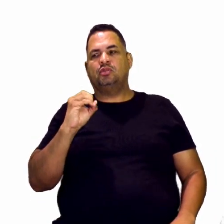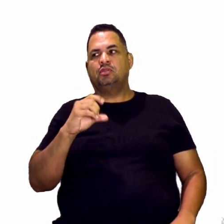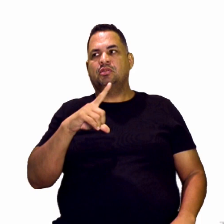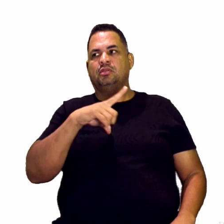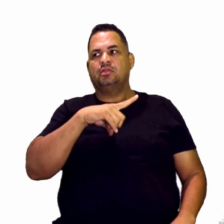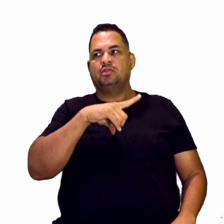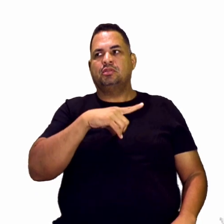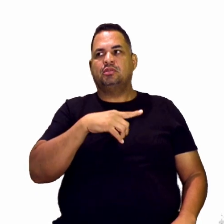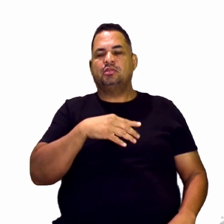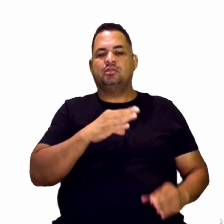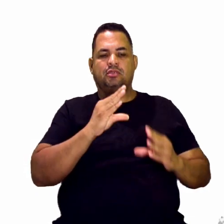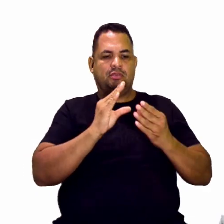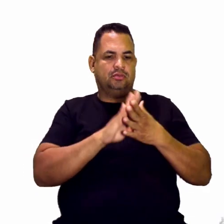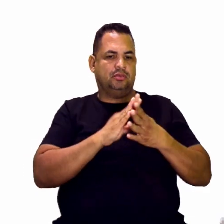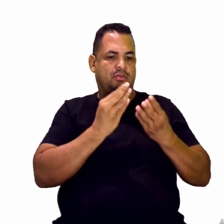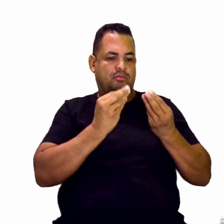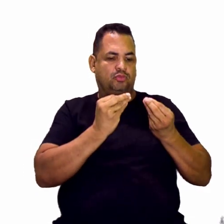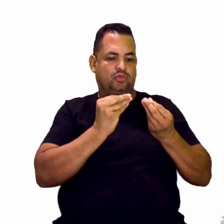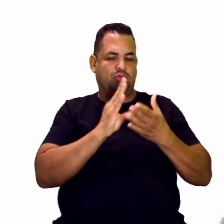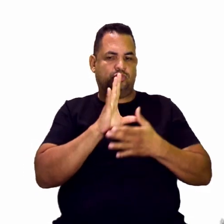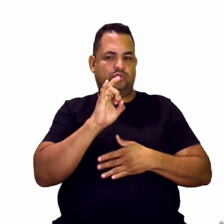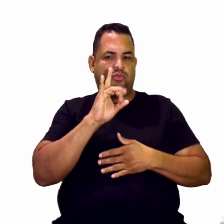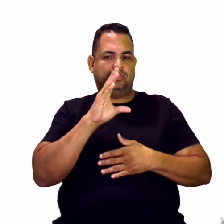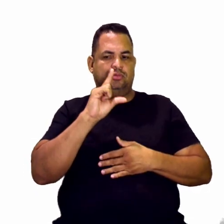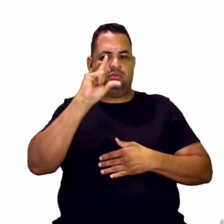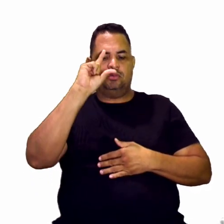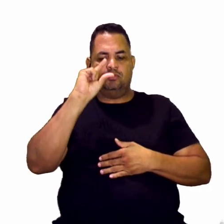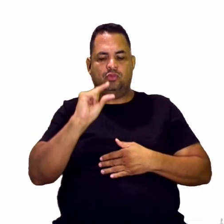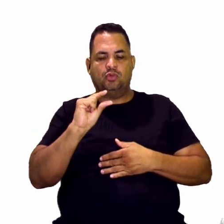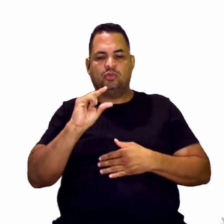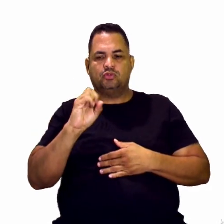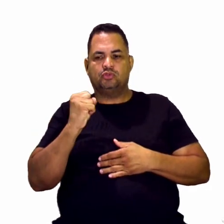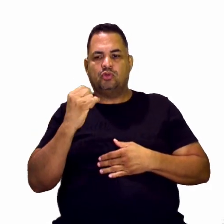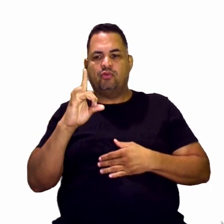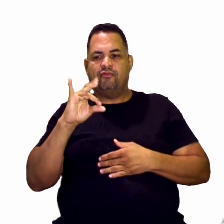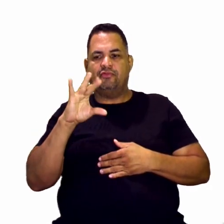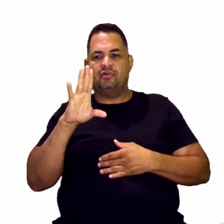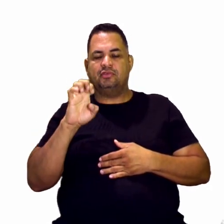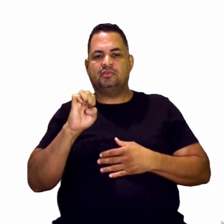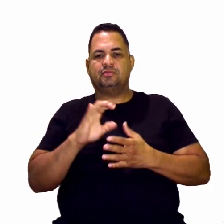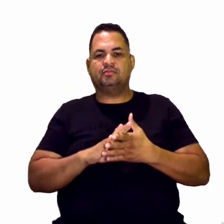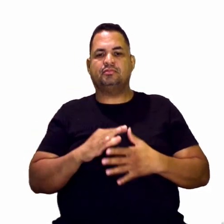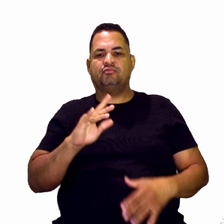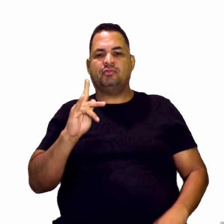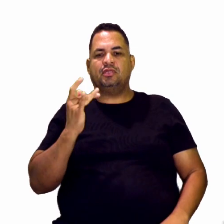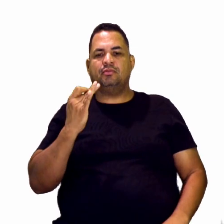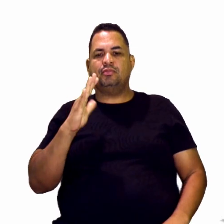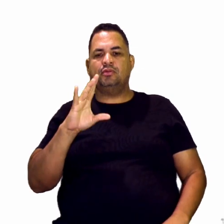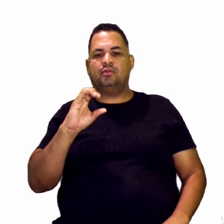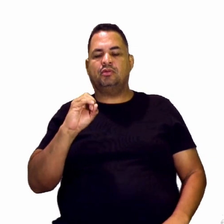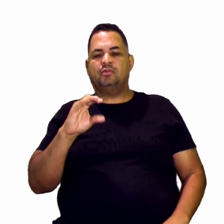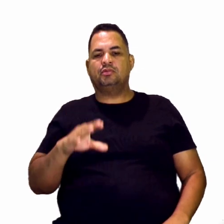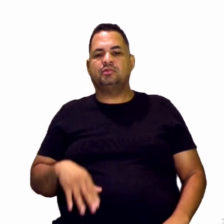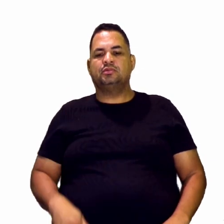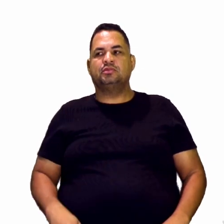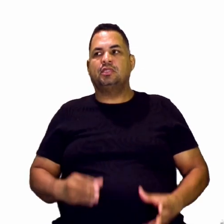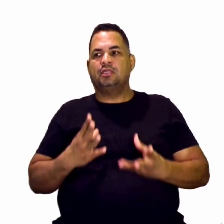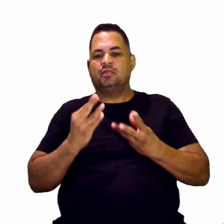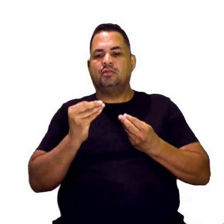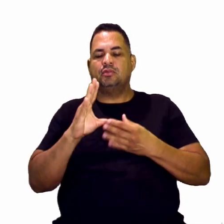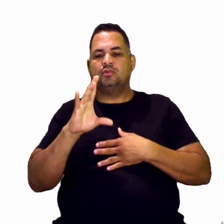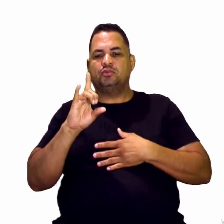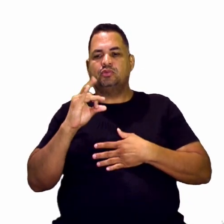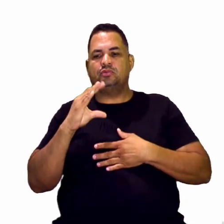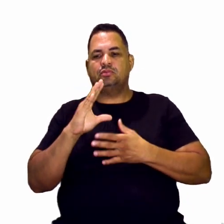tem muito soluto e pouco solvente. E hipotônico é muito solvente